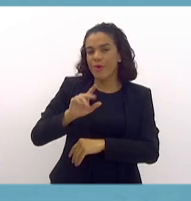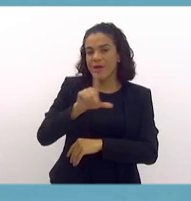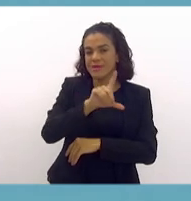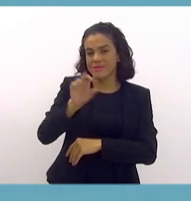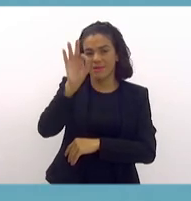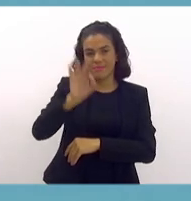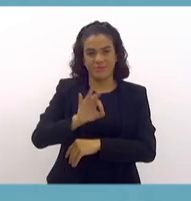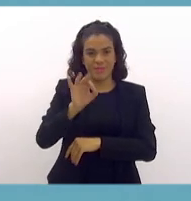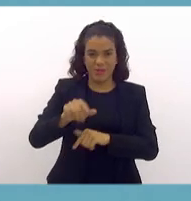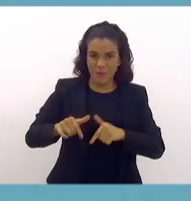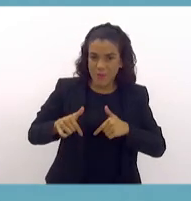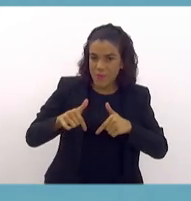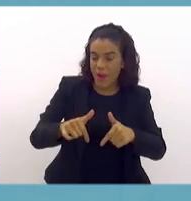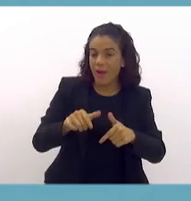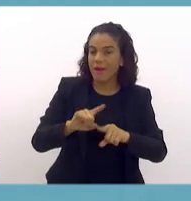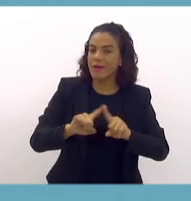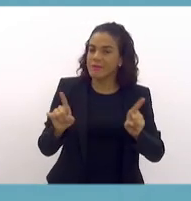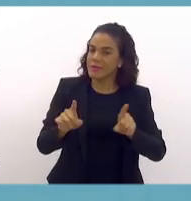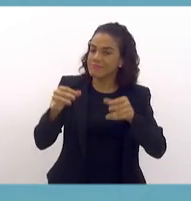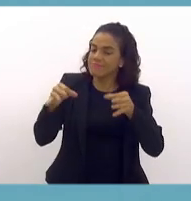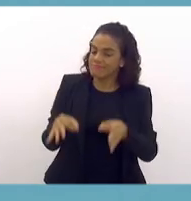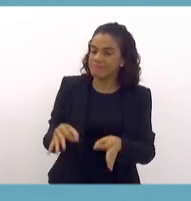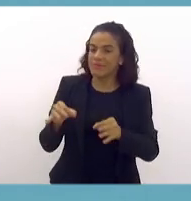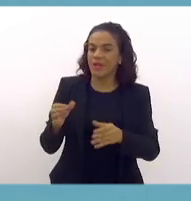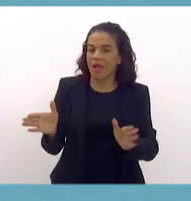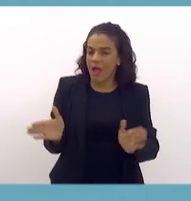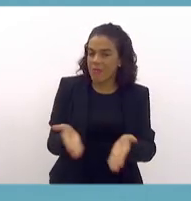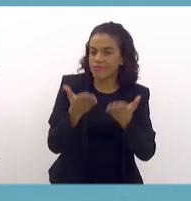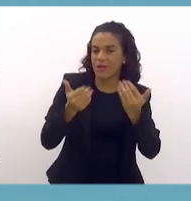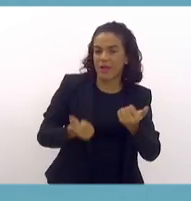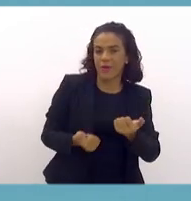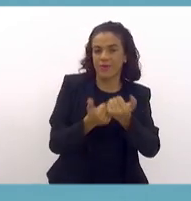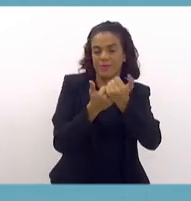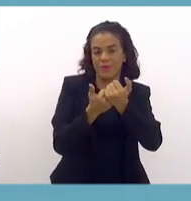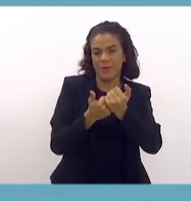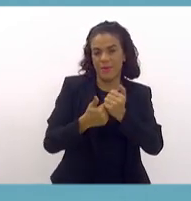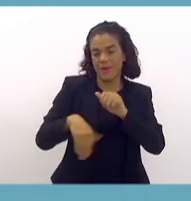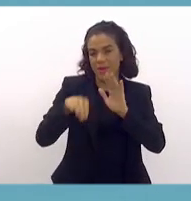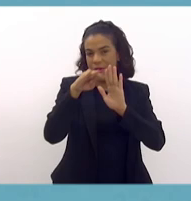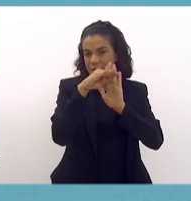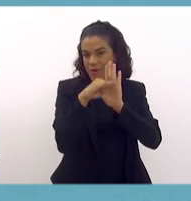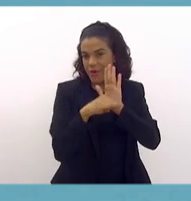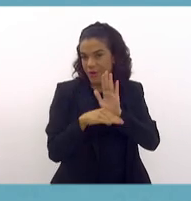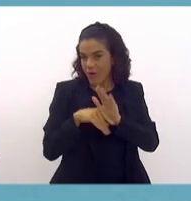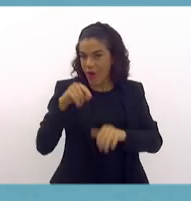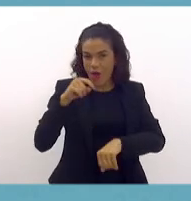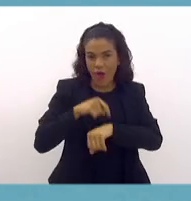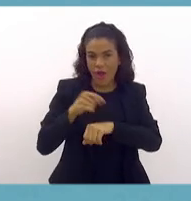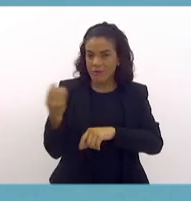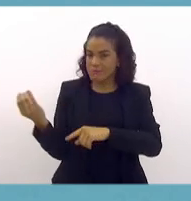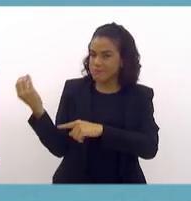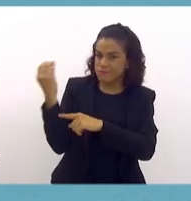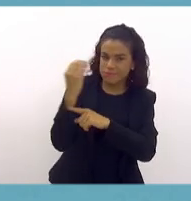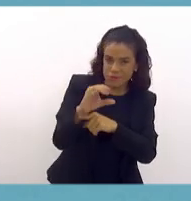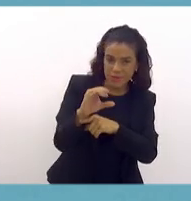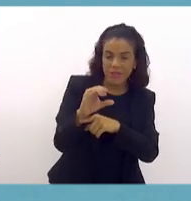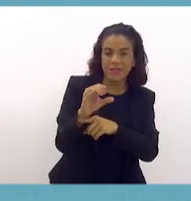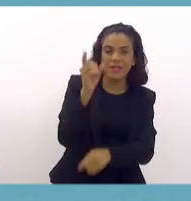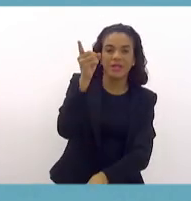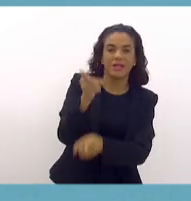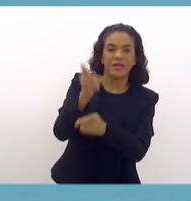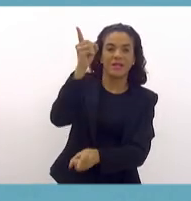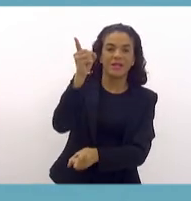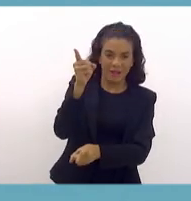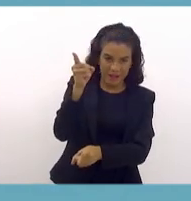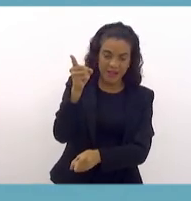100% eficazes, mas elas certamente contribuem para que esse conteúdo, assim que postado, seja